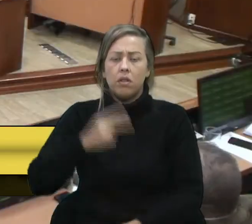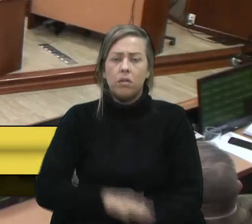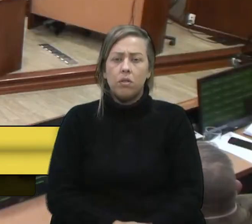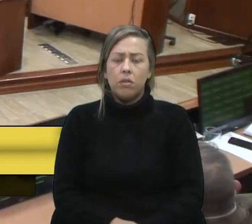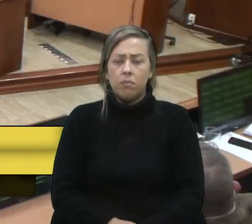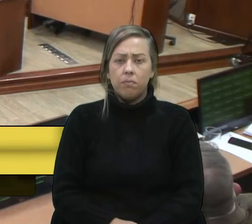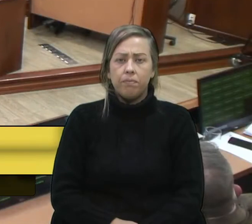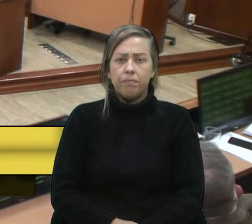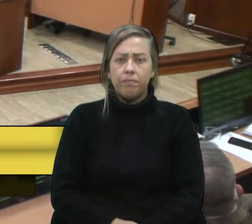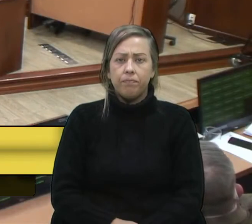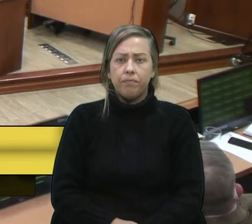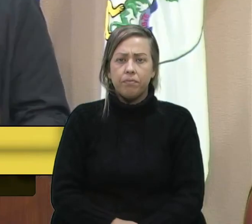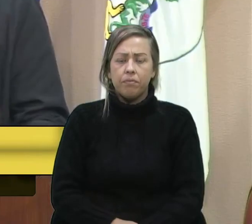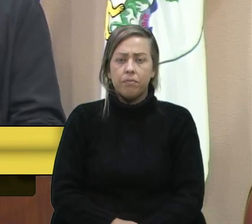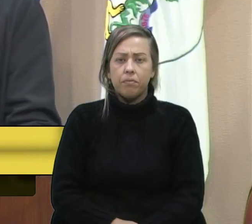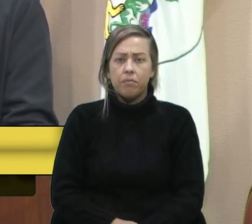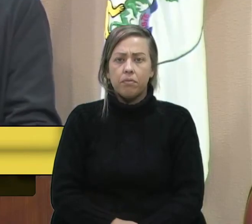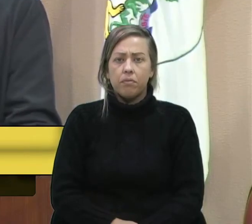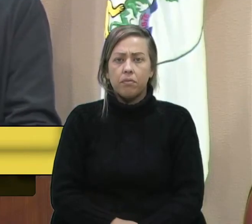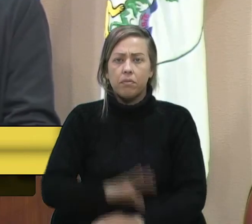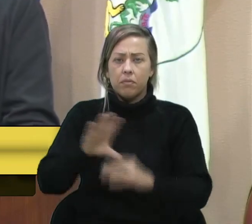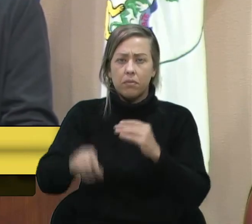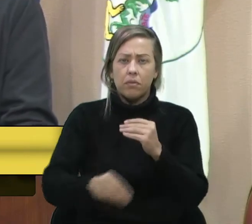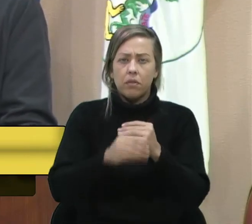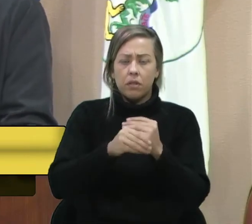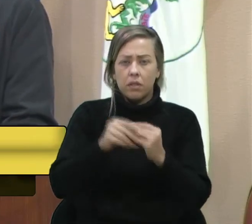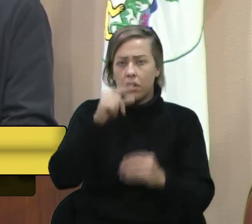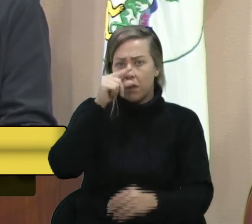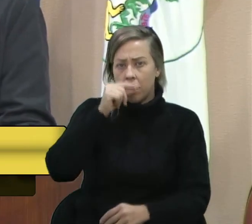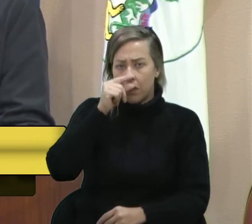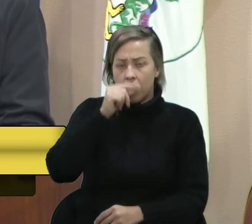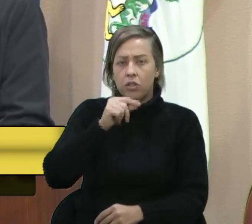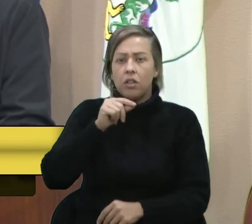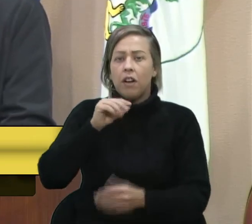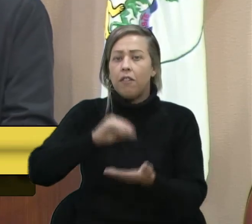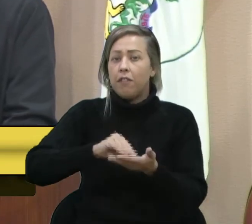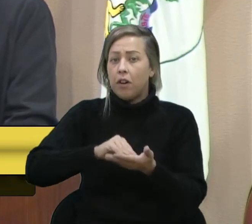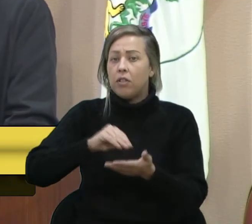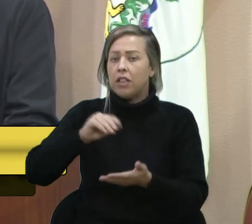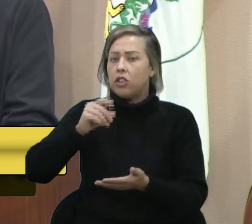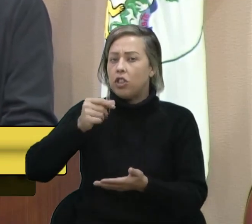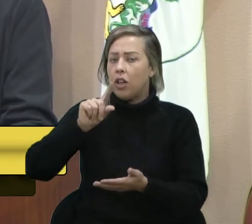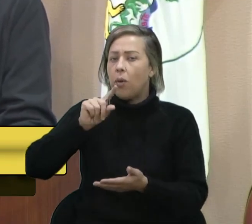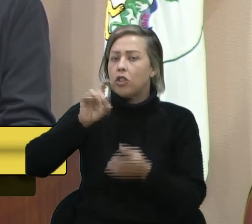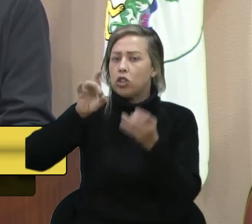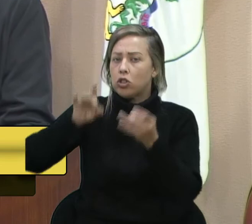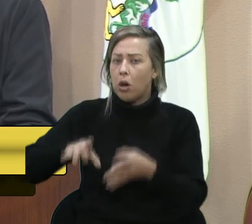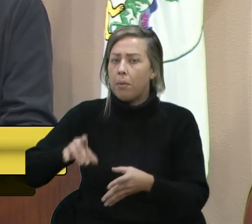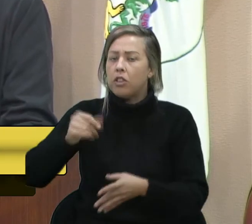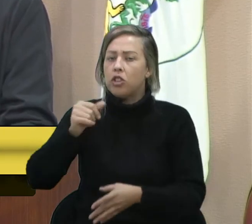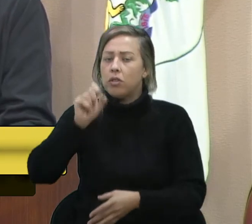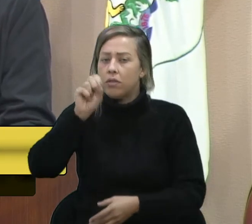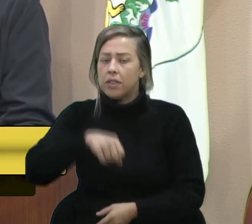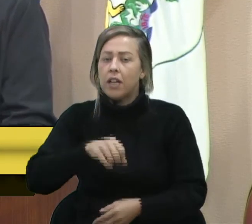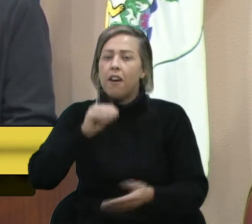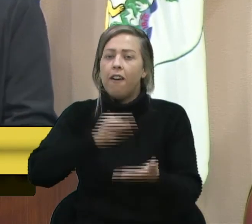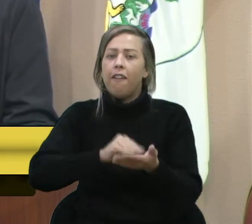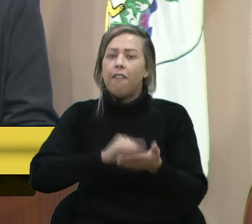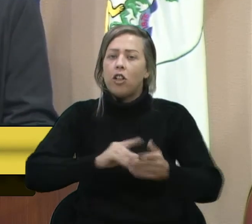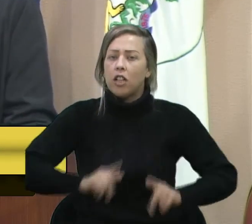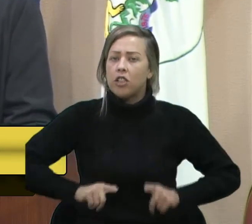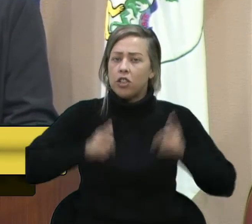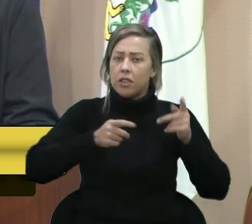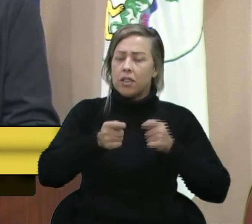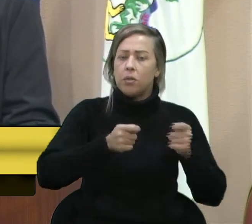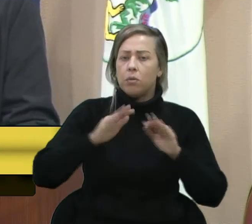Então, discordo só numa parte, vereador Fantinel, que não falta dinheiro, o dinheiro sobra. O que falta é gestão. E aqui fica claro, numa